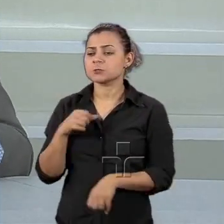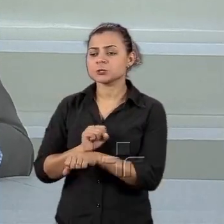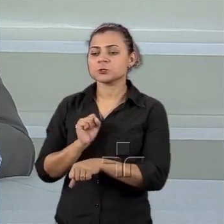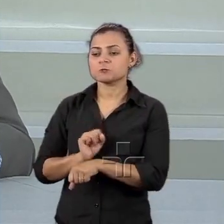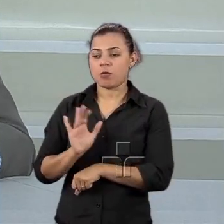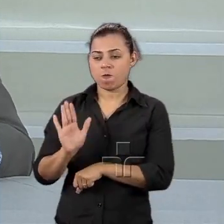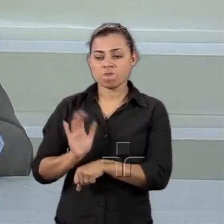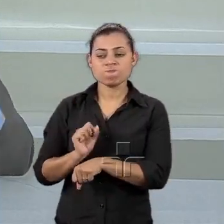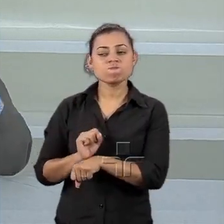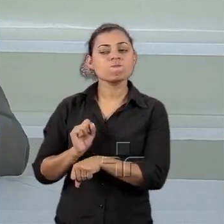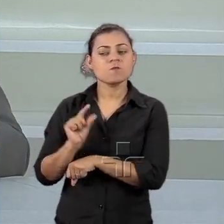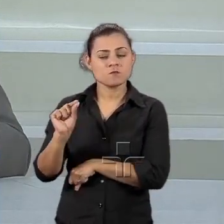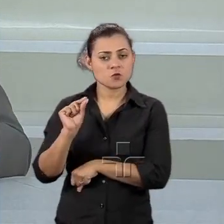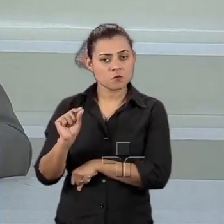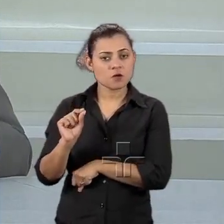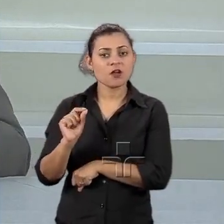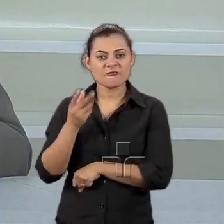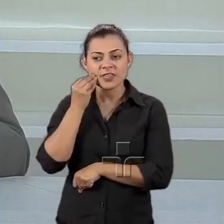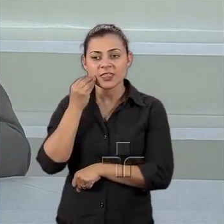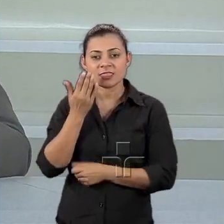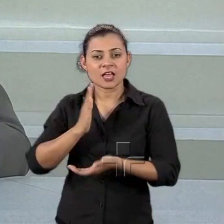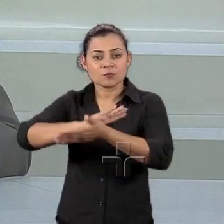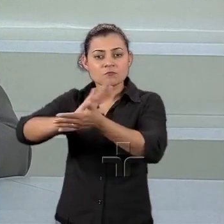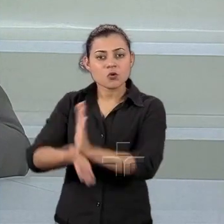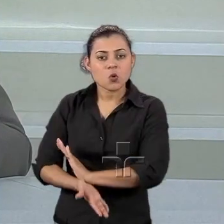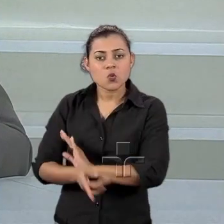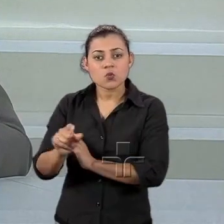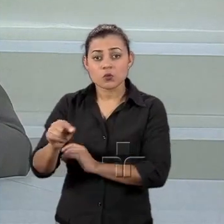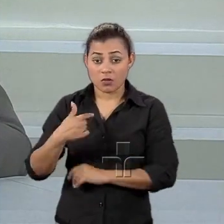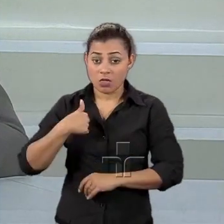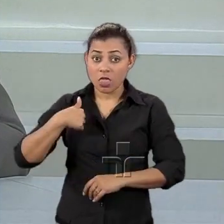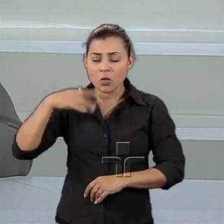a tentativa de destruir aquilo